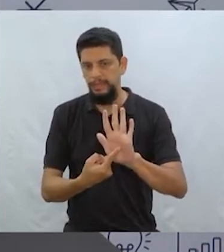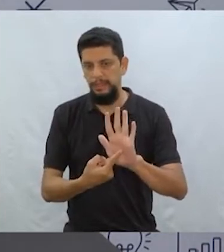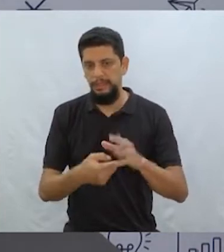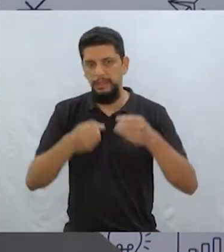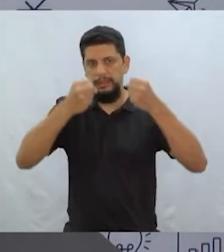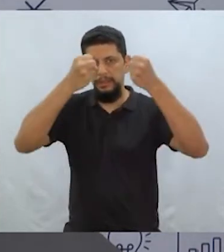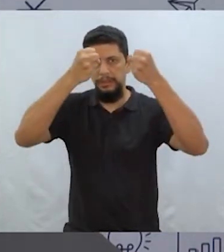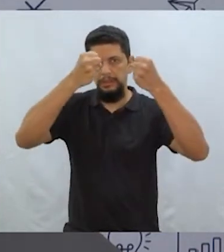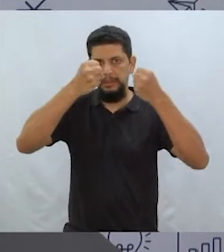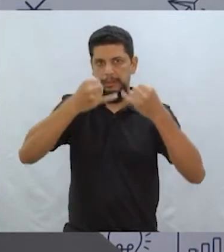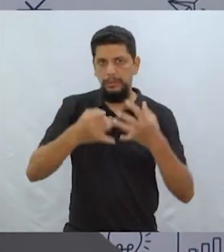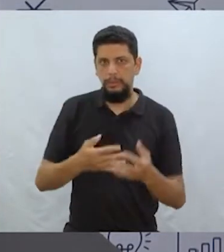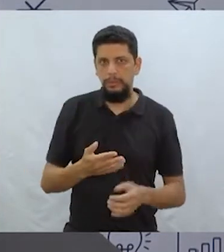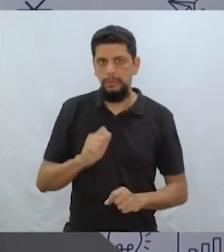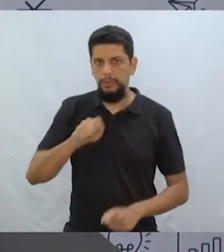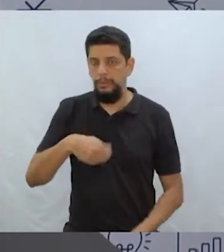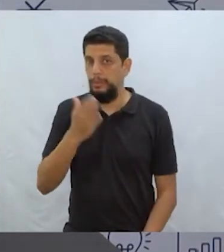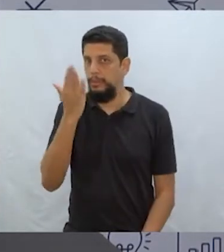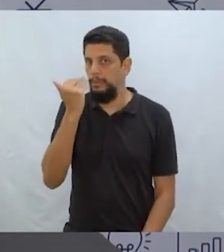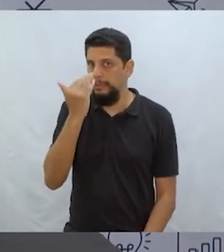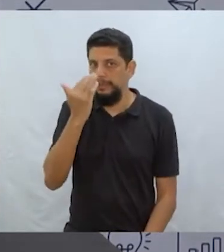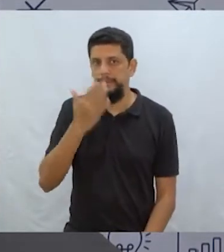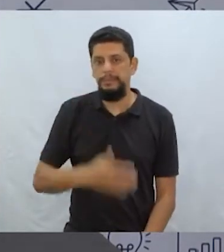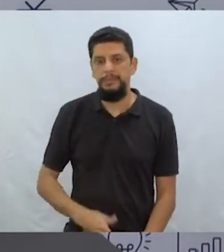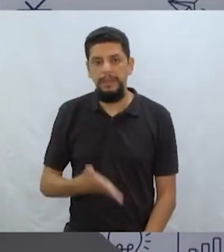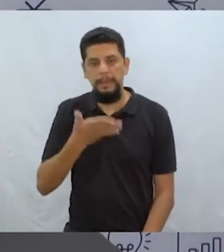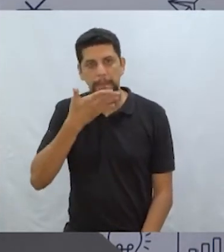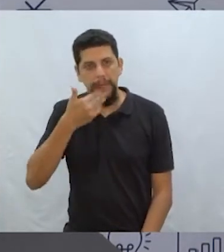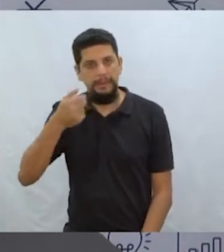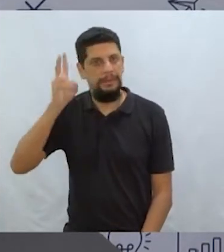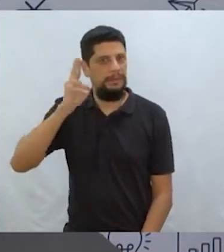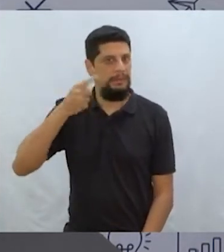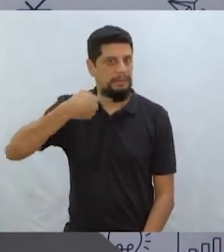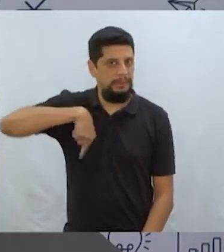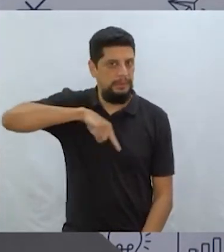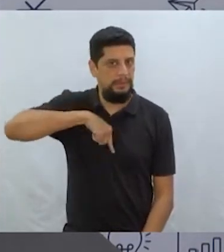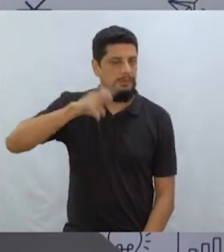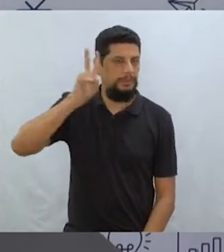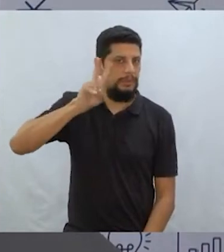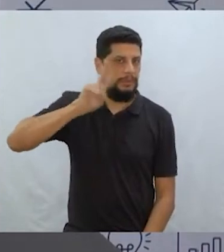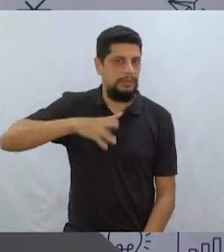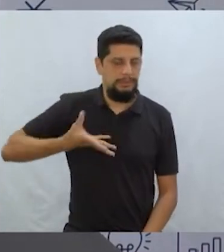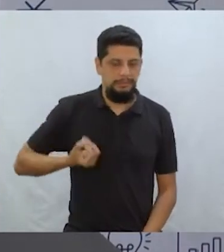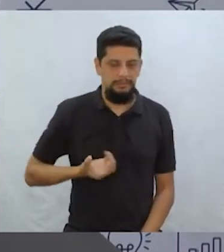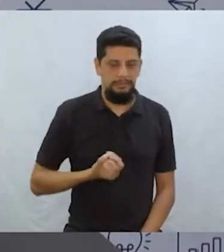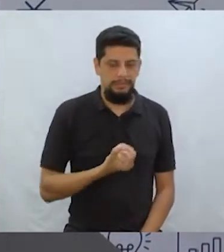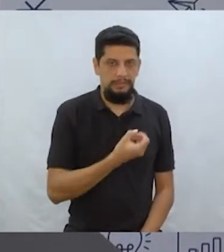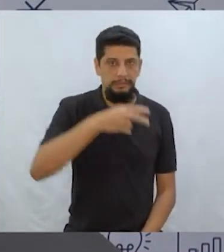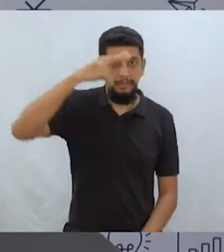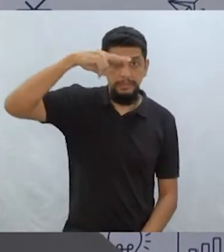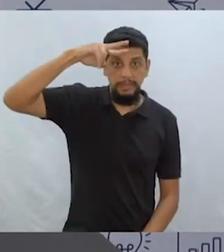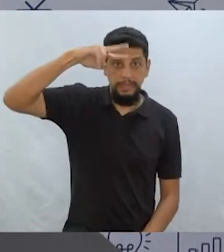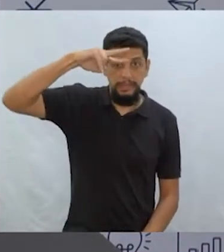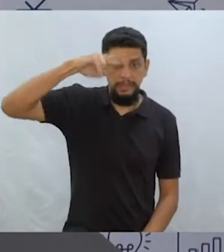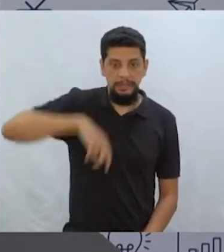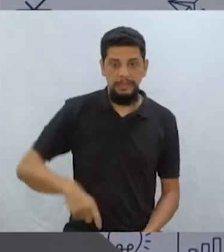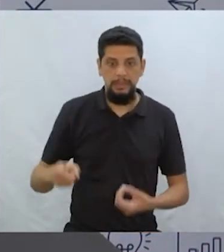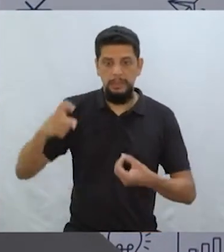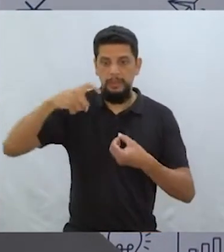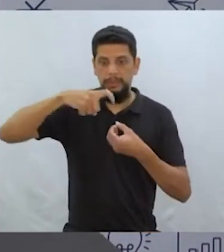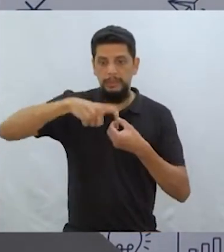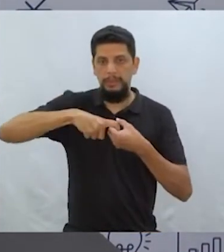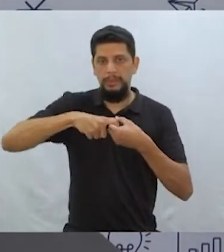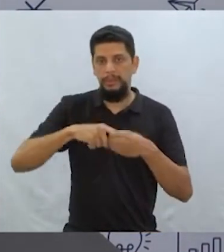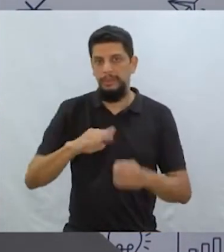nós começamos a falar de comida né e nada melhor do que nós lembrarmos viajarmos ali nas histórias da